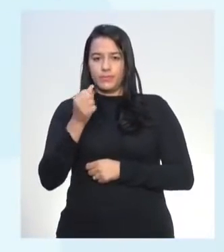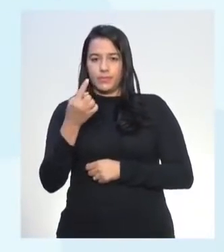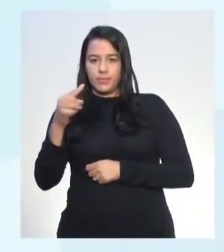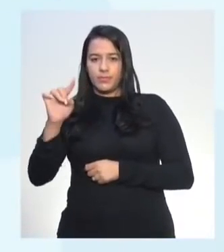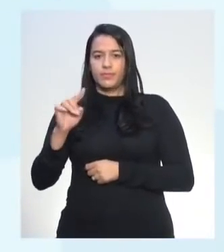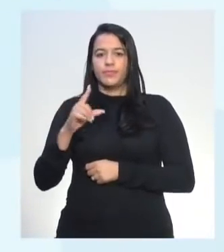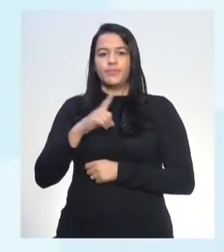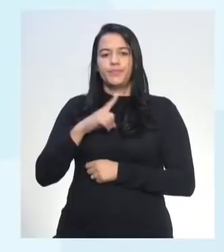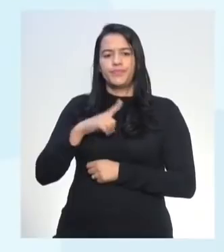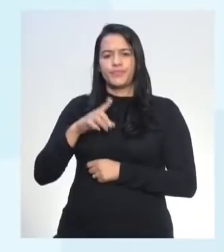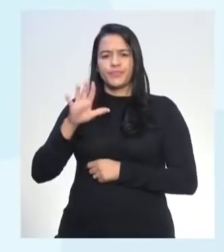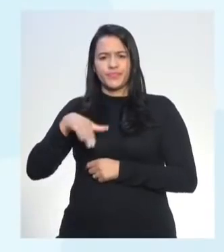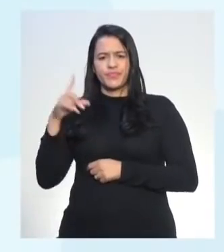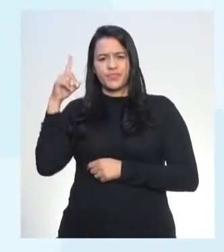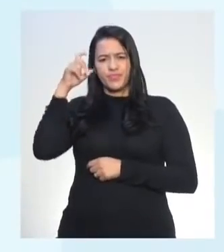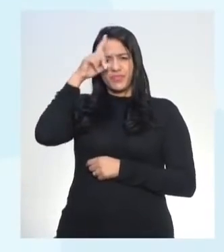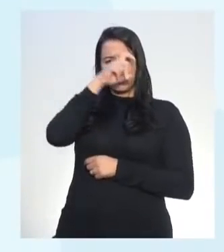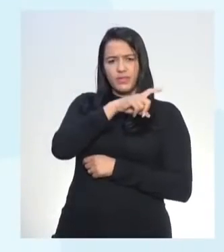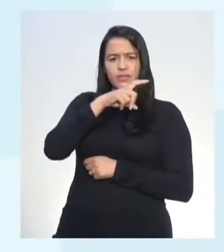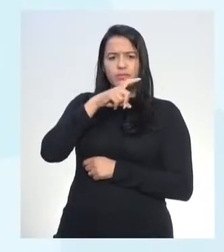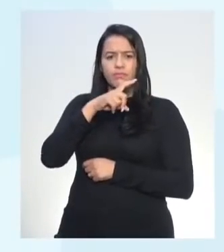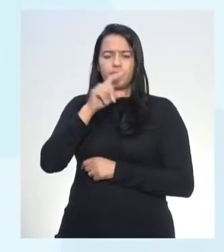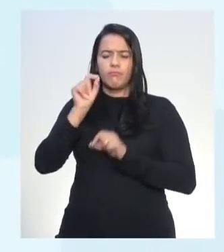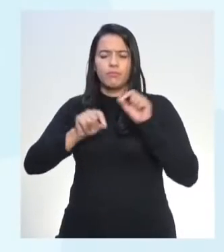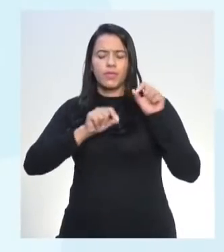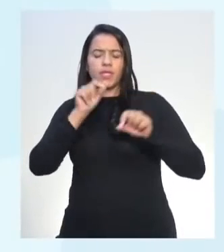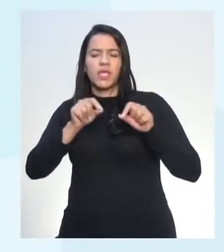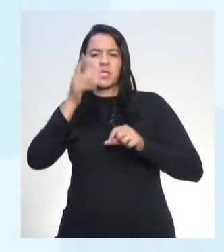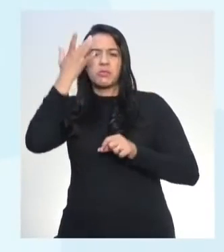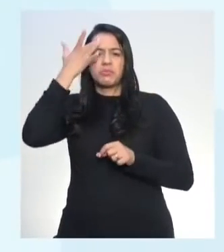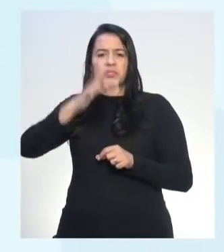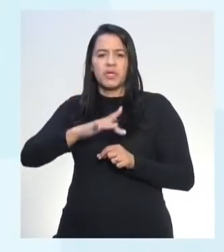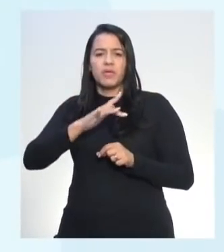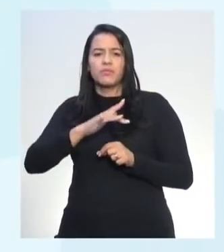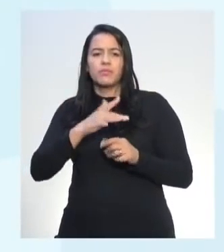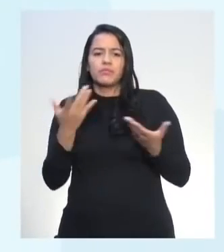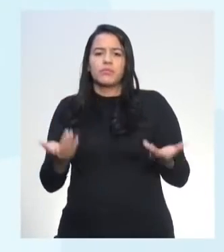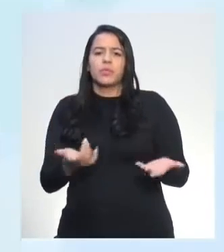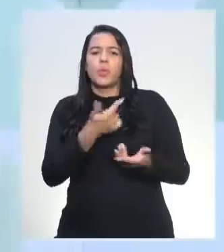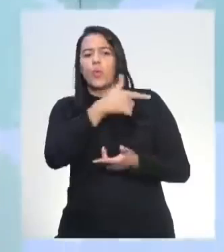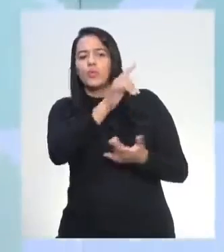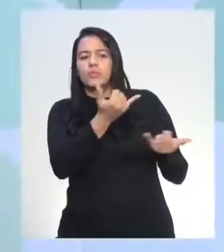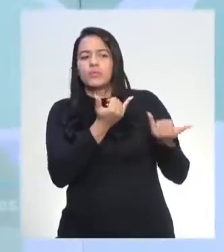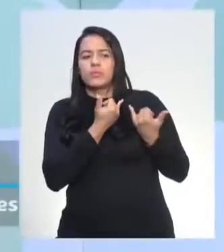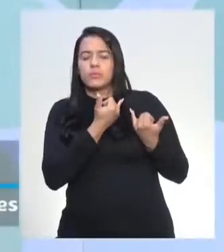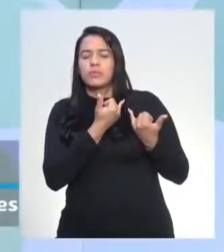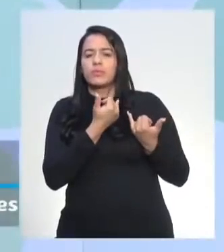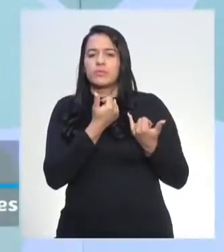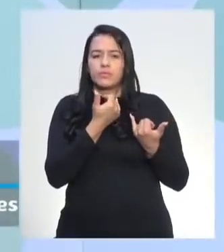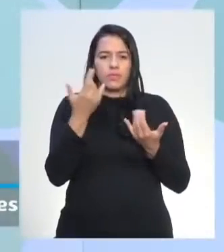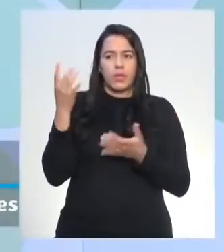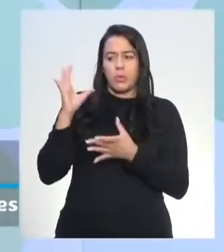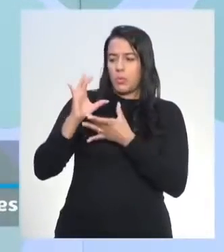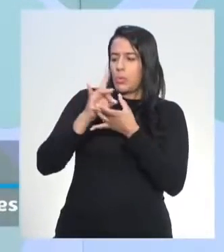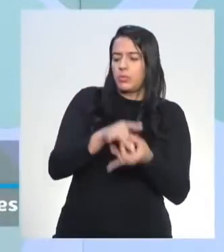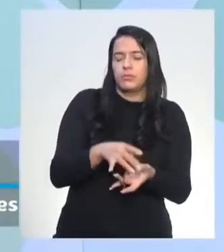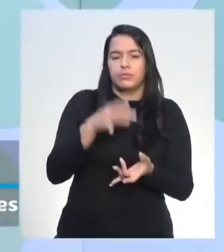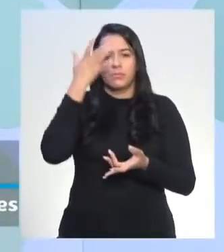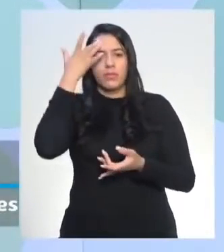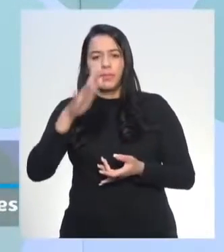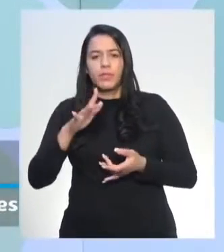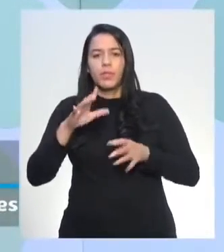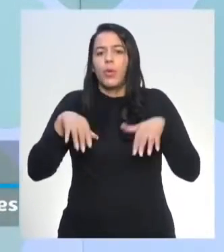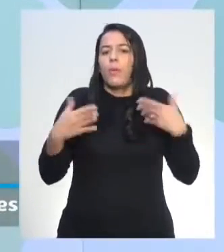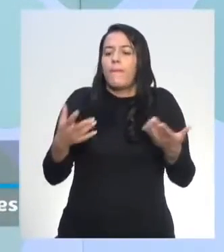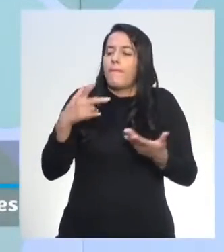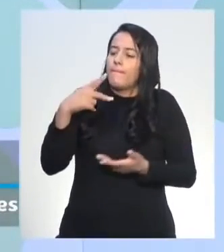Sábato. Fica difícil aí entender, quem não sabia, quem não recebeu a notícia por outro lugar e não sabia do contexto, e não entende também o que significa